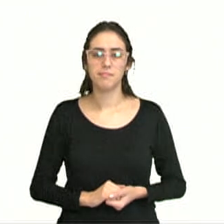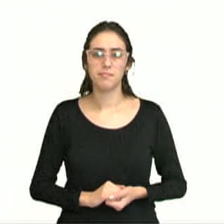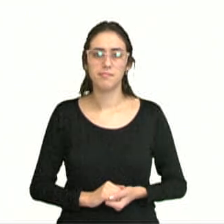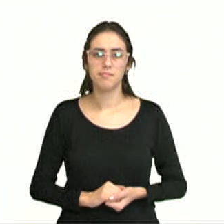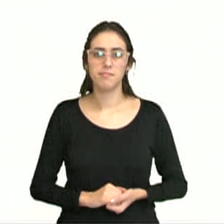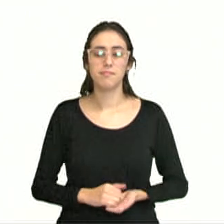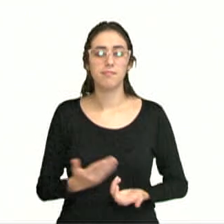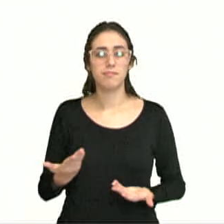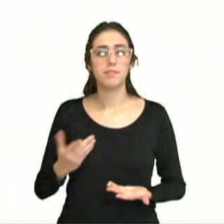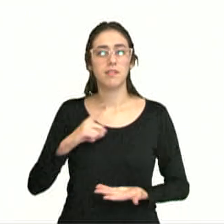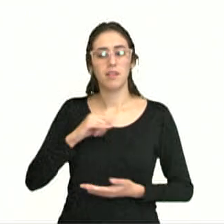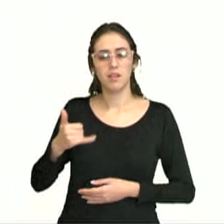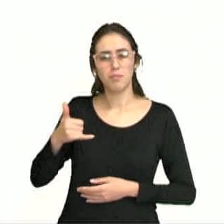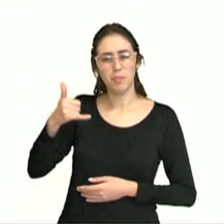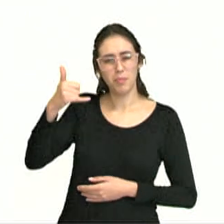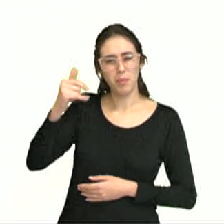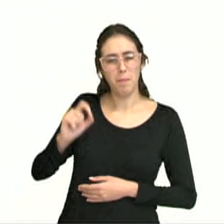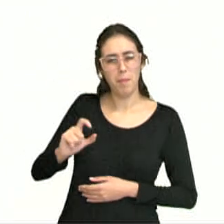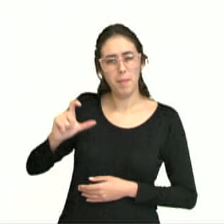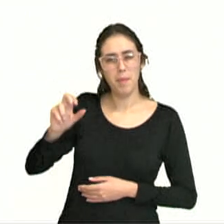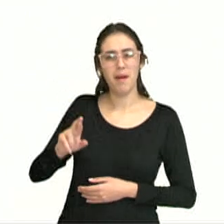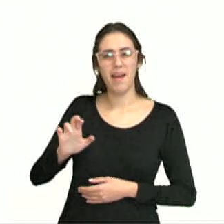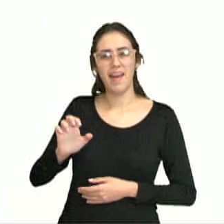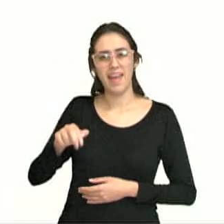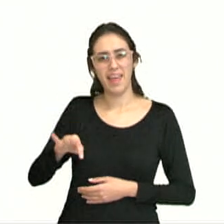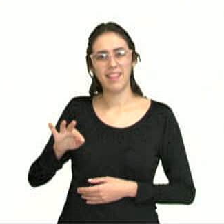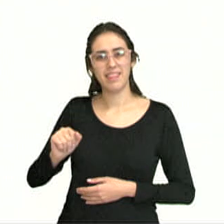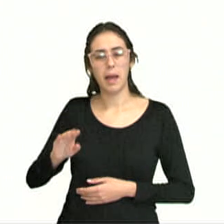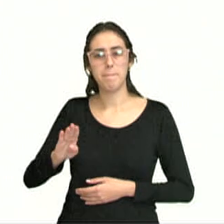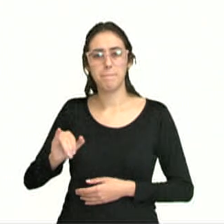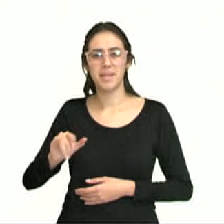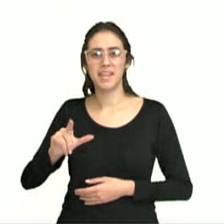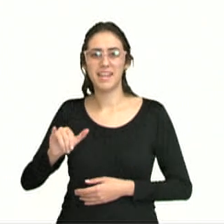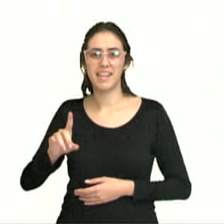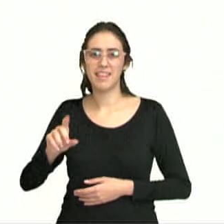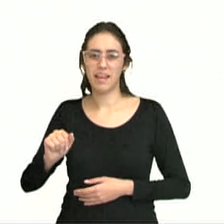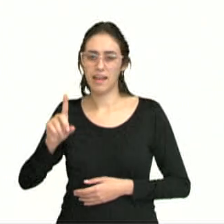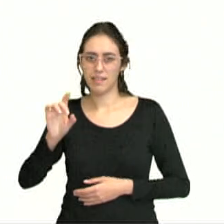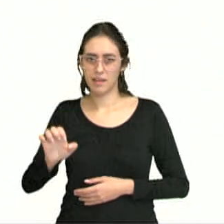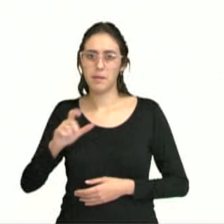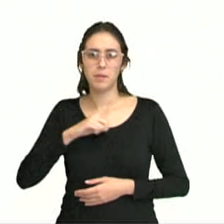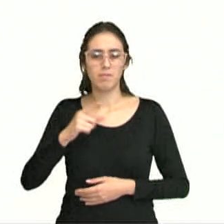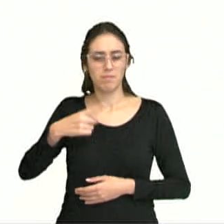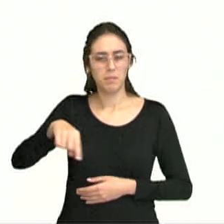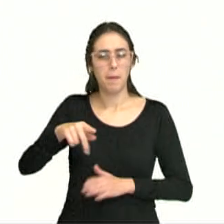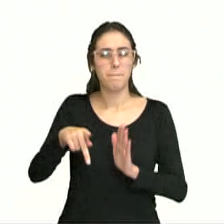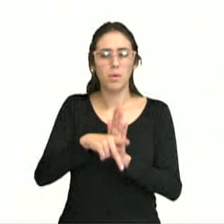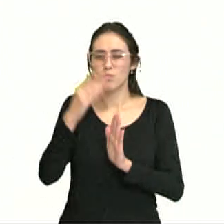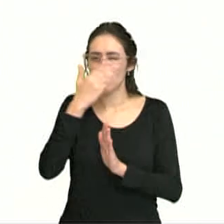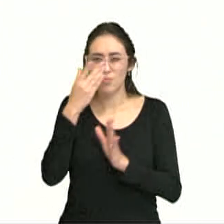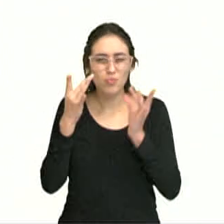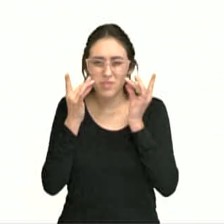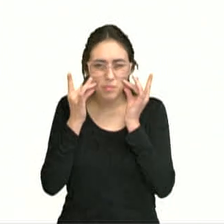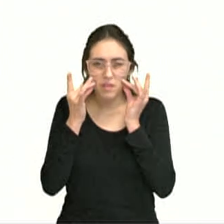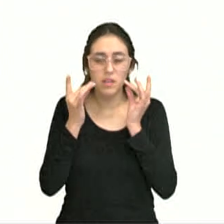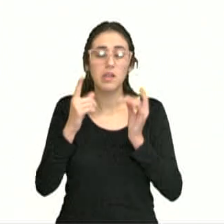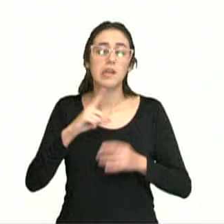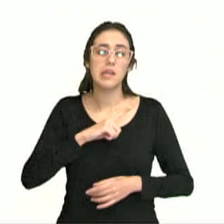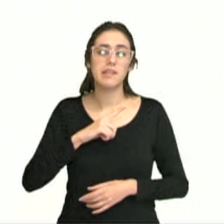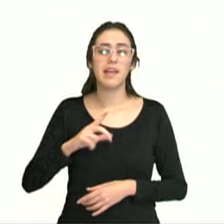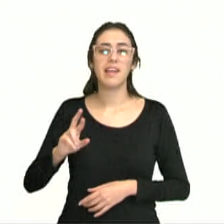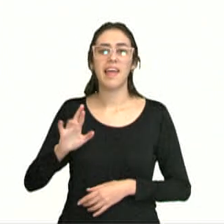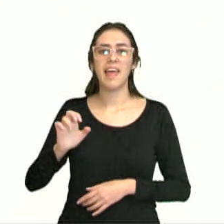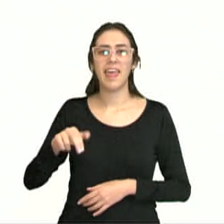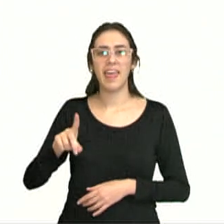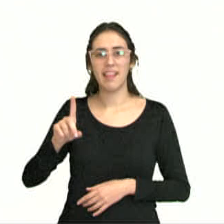sua rentabilidade, os ativos intangíveis podem ainda ser classificados como renda fixa e